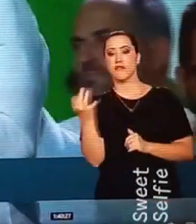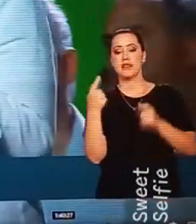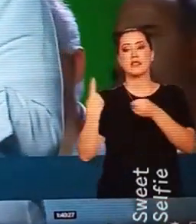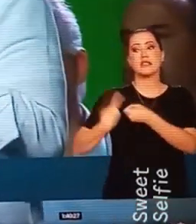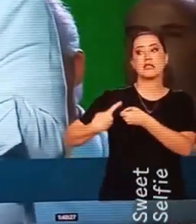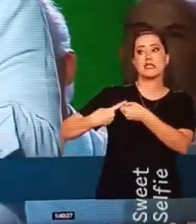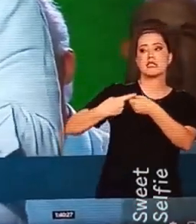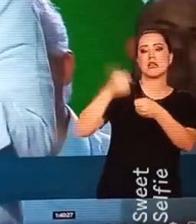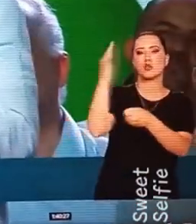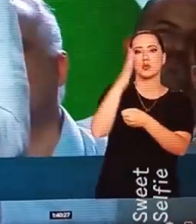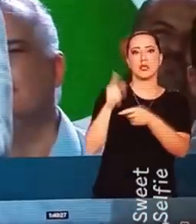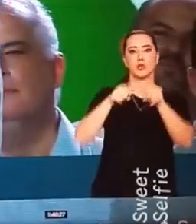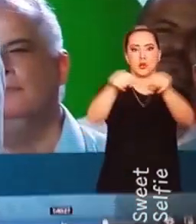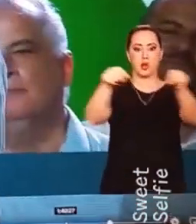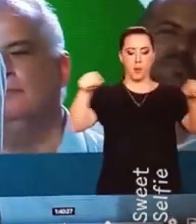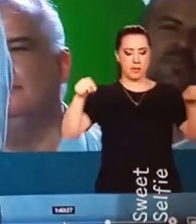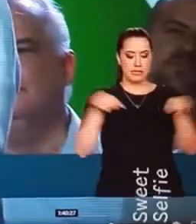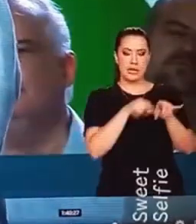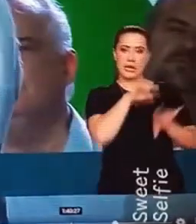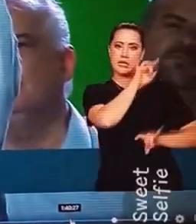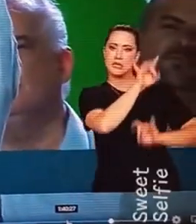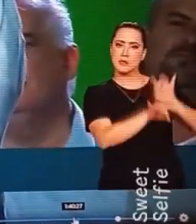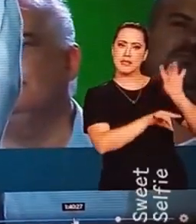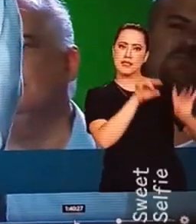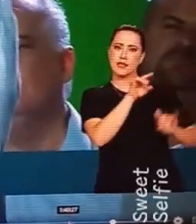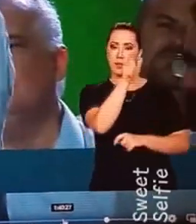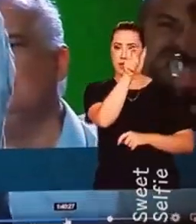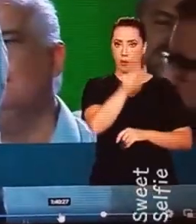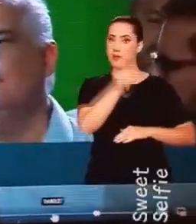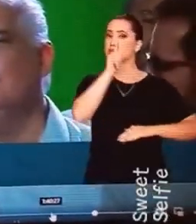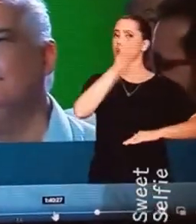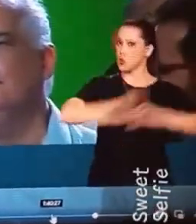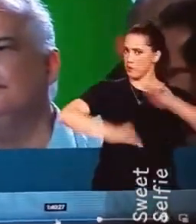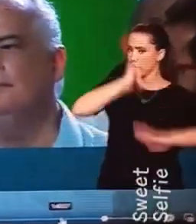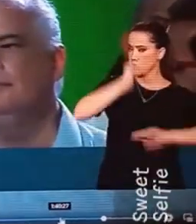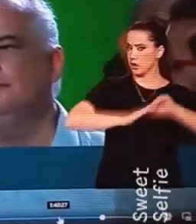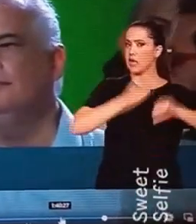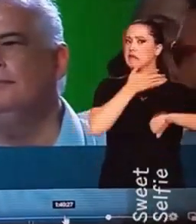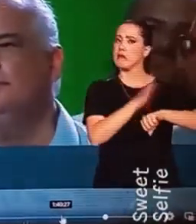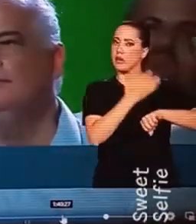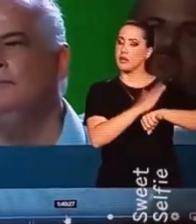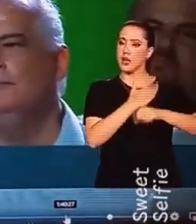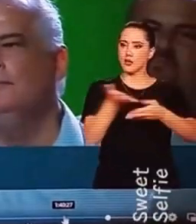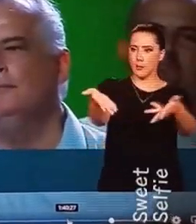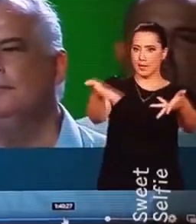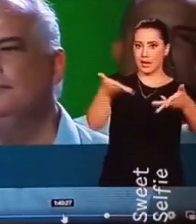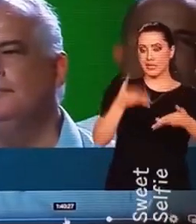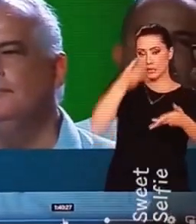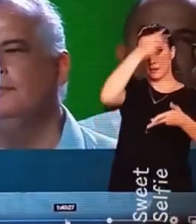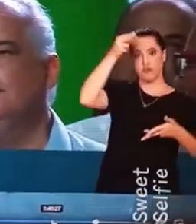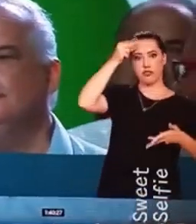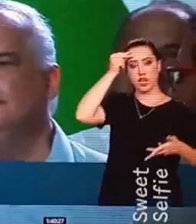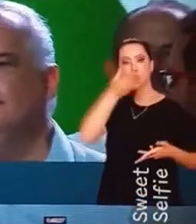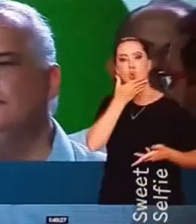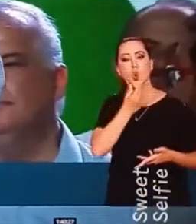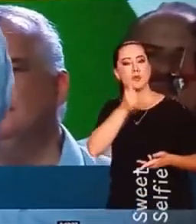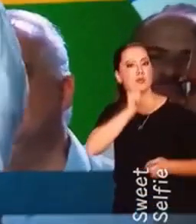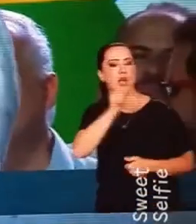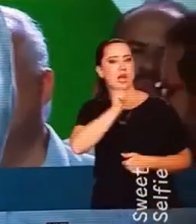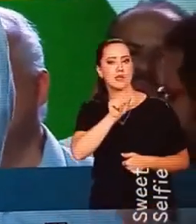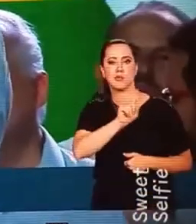Tem uma sala especial com pessoas preparadas para receber prefeitos e prefeitas, para que vocês não